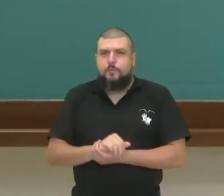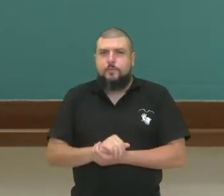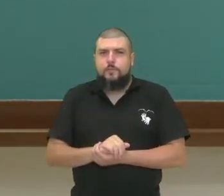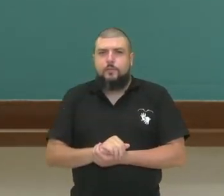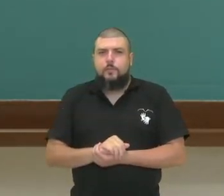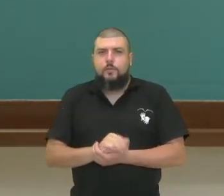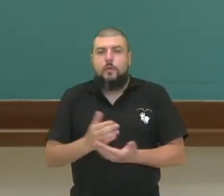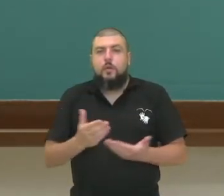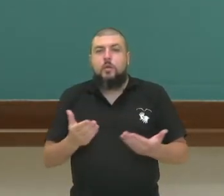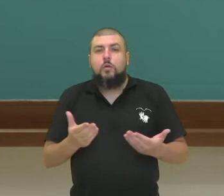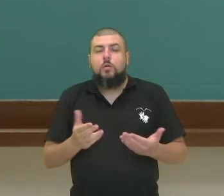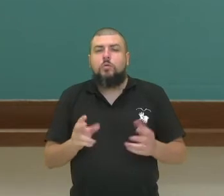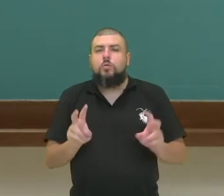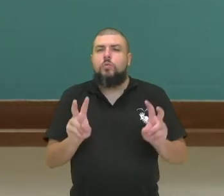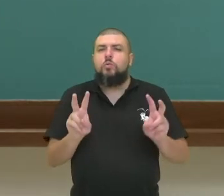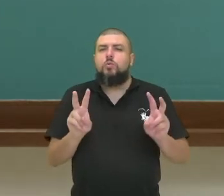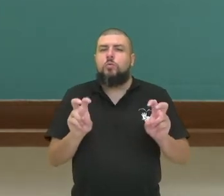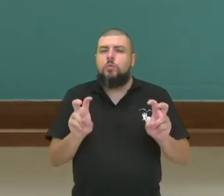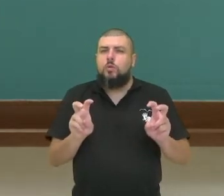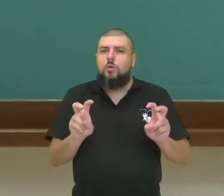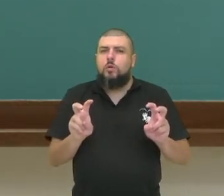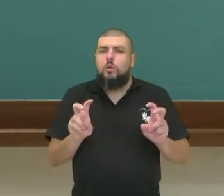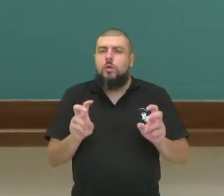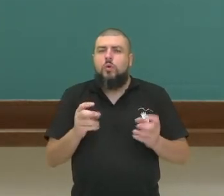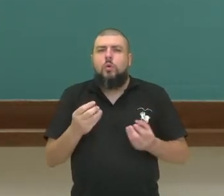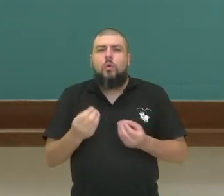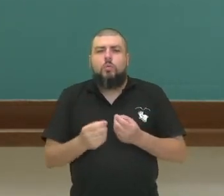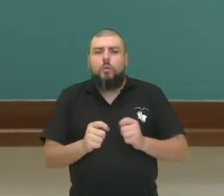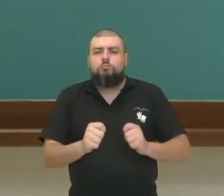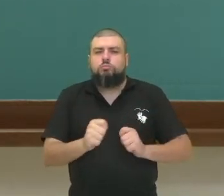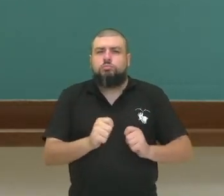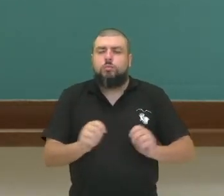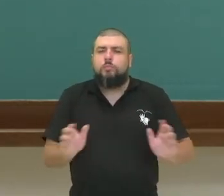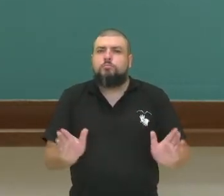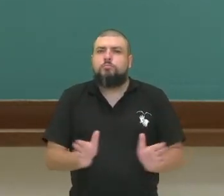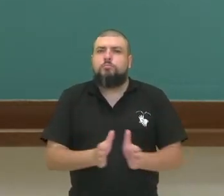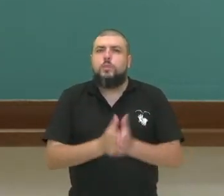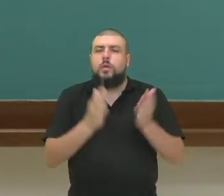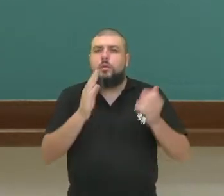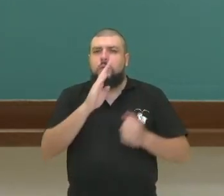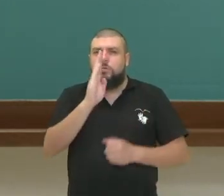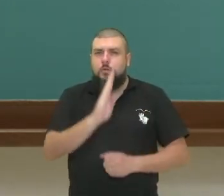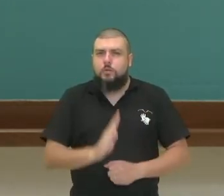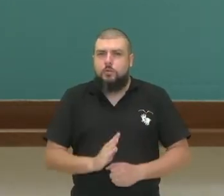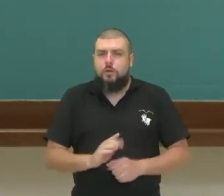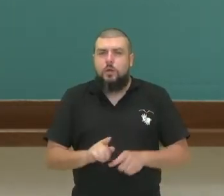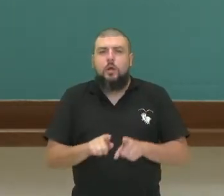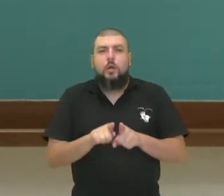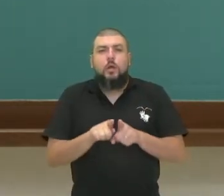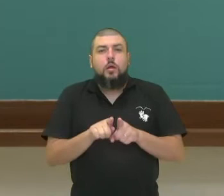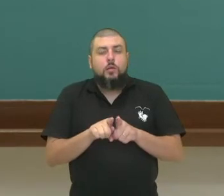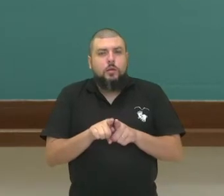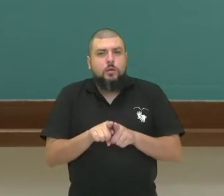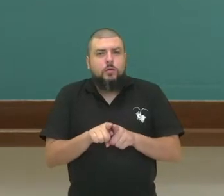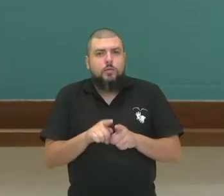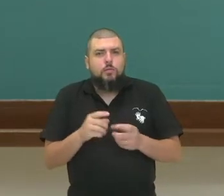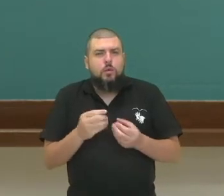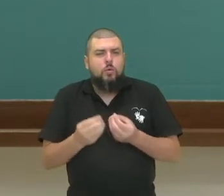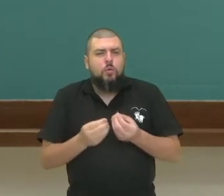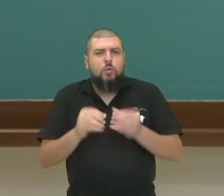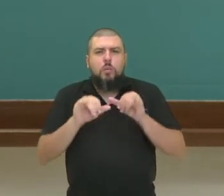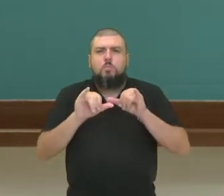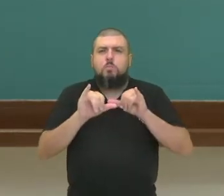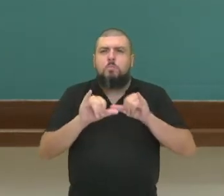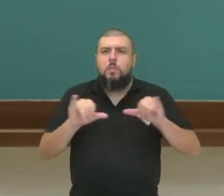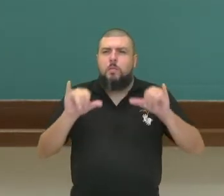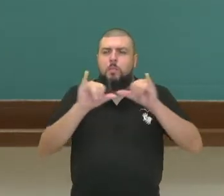abordar o milagre econômico brasileiro e as grandes propagandas que ocorreram durante o regime civil-militar. Propaganda,